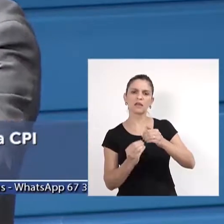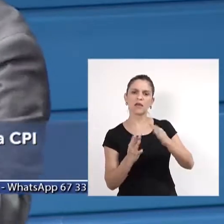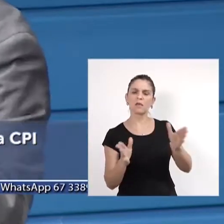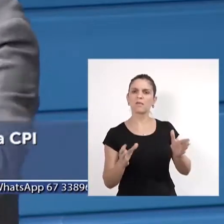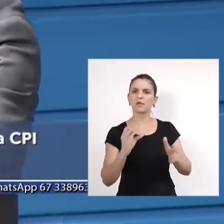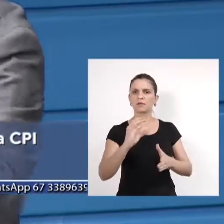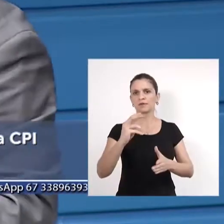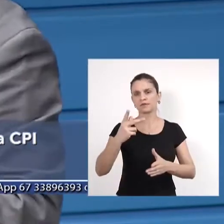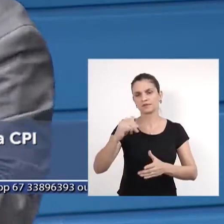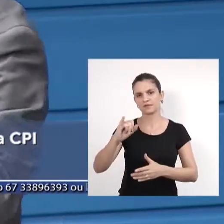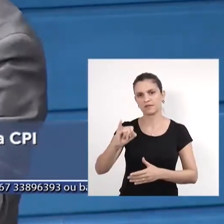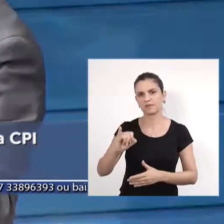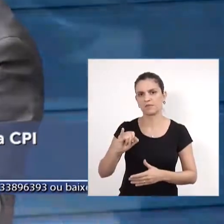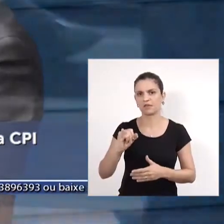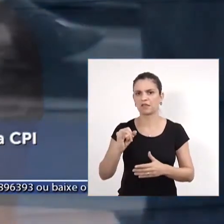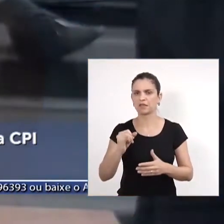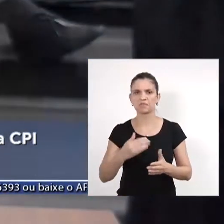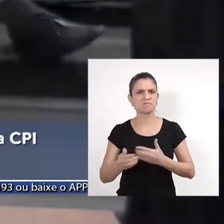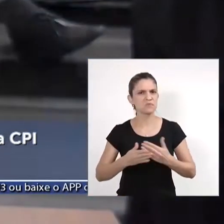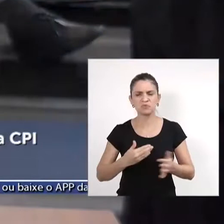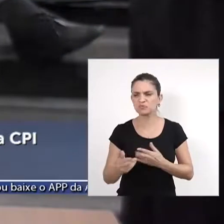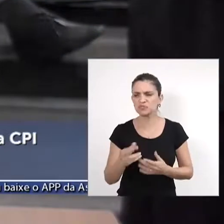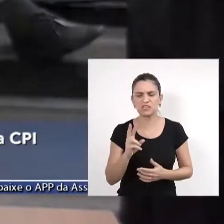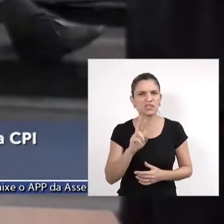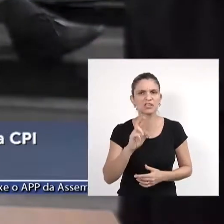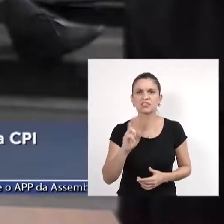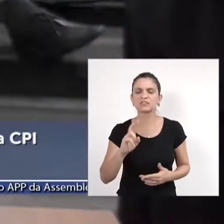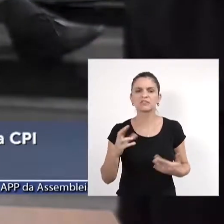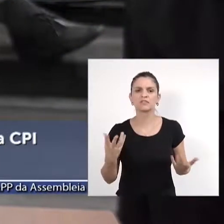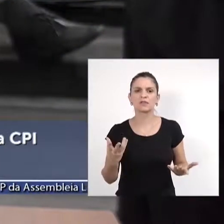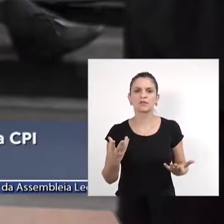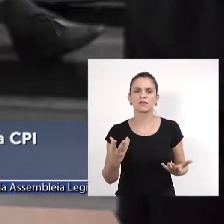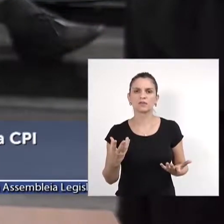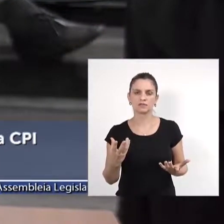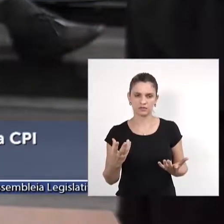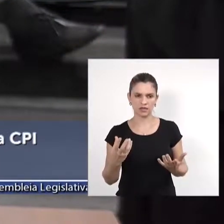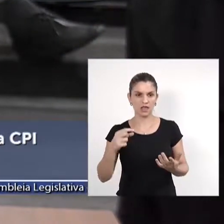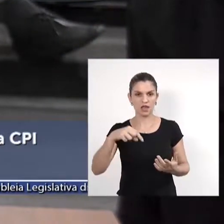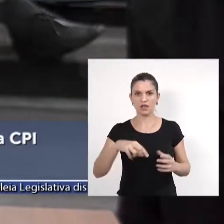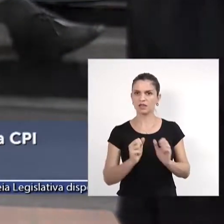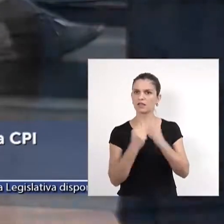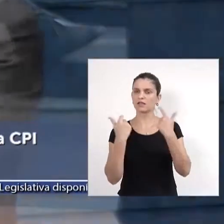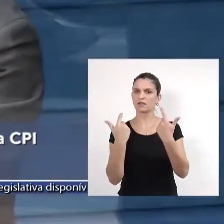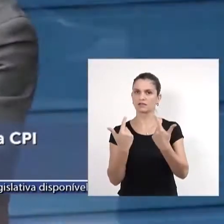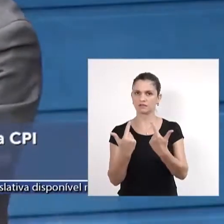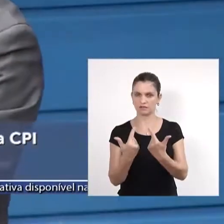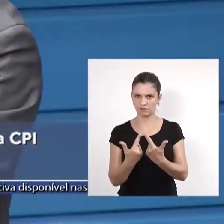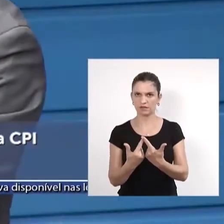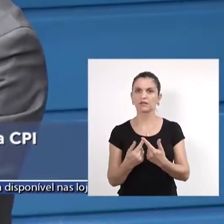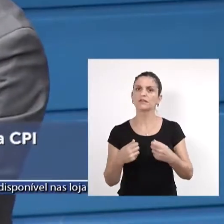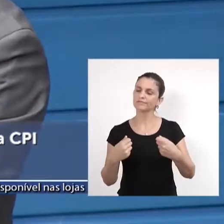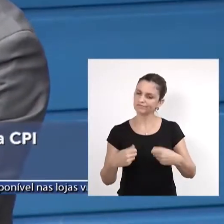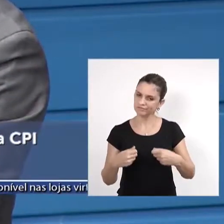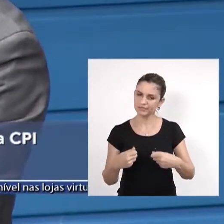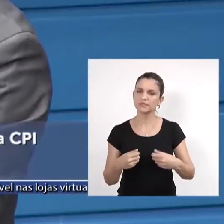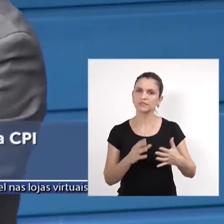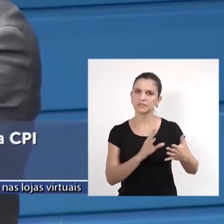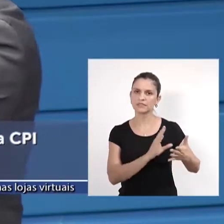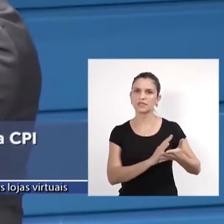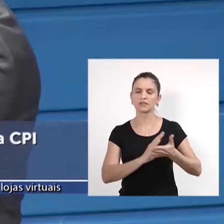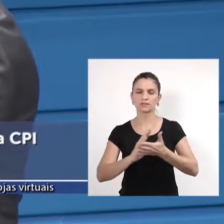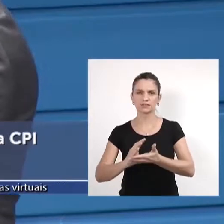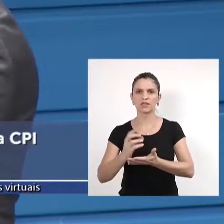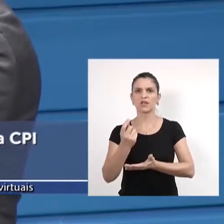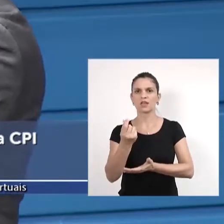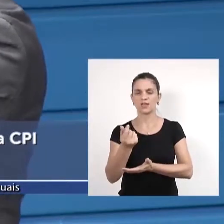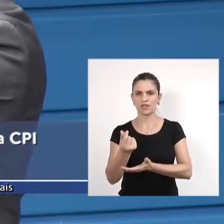200, 50, 100, 200, evidente que a Casa Legislativa, ela tem que despender os recursos necessários